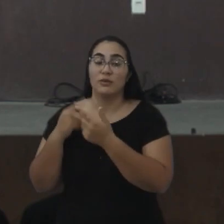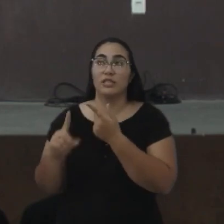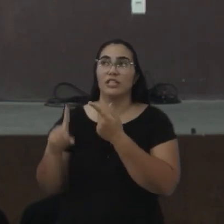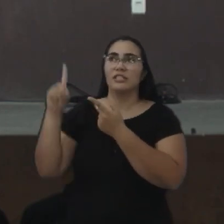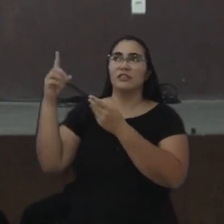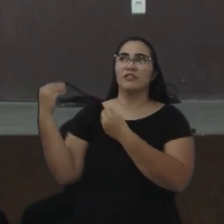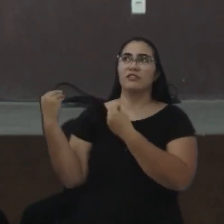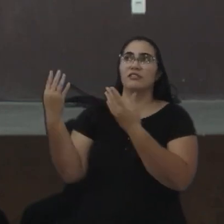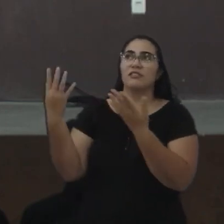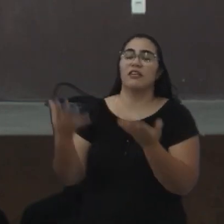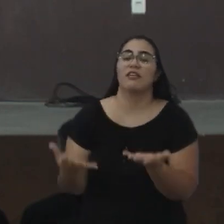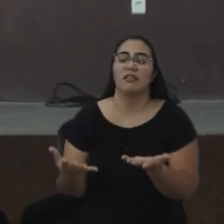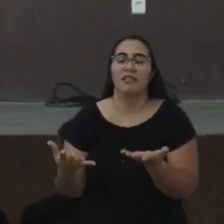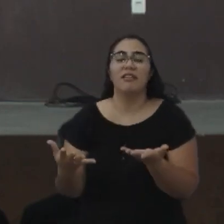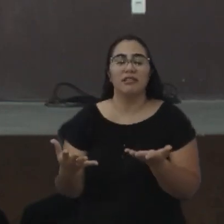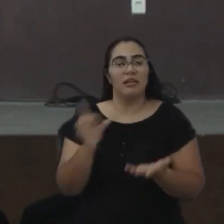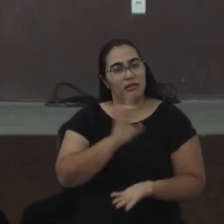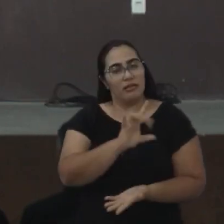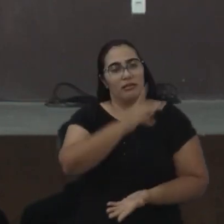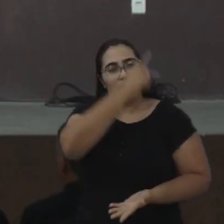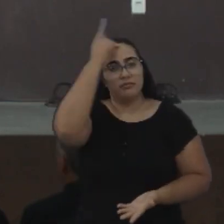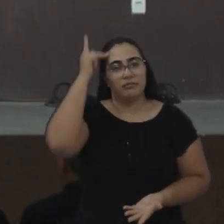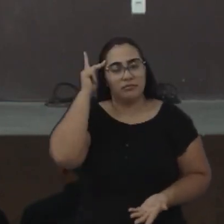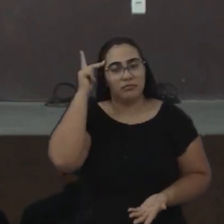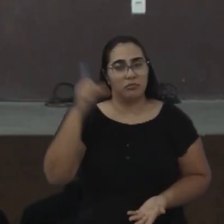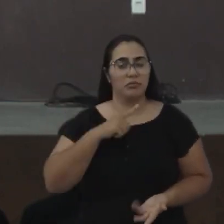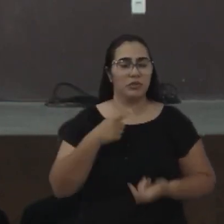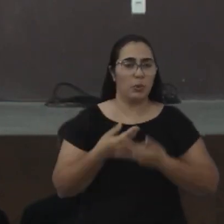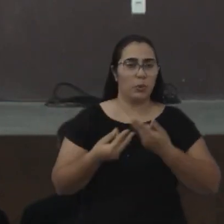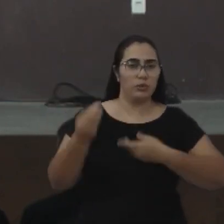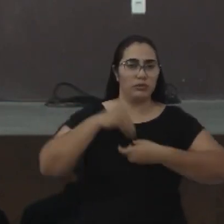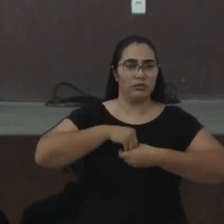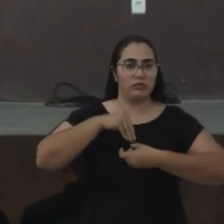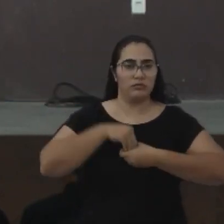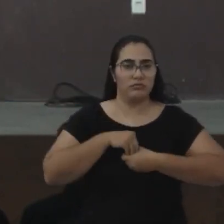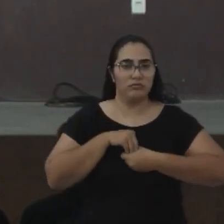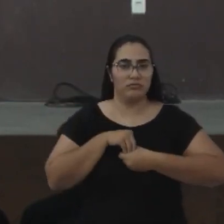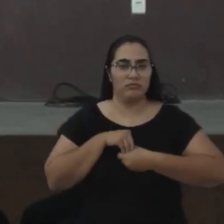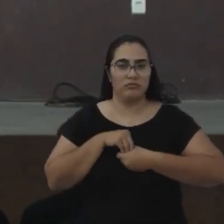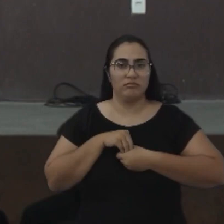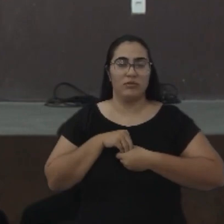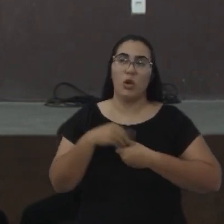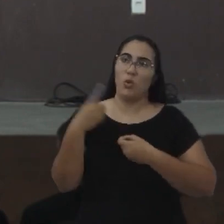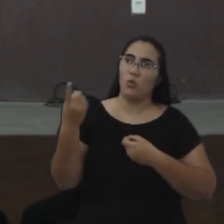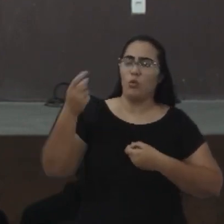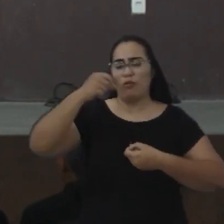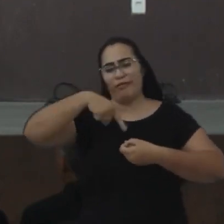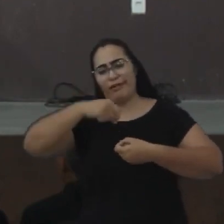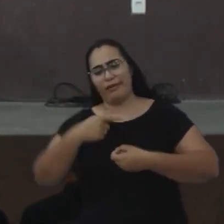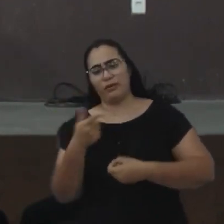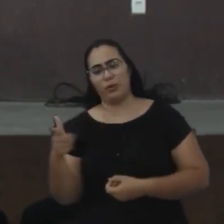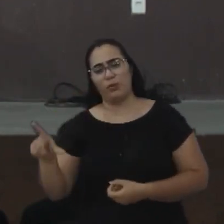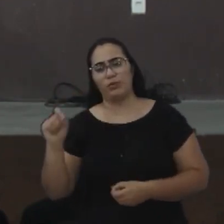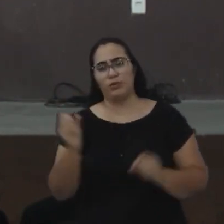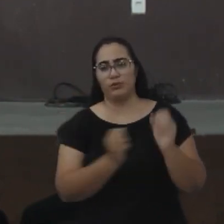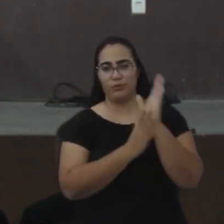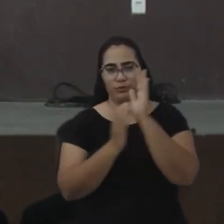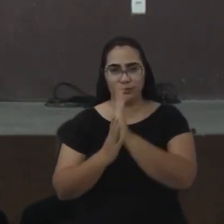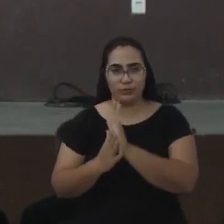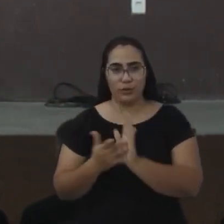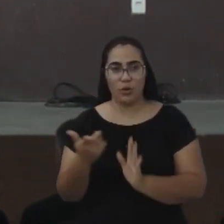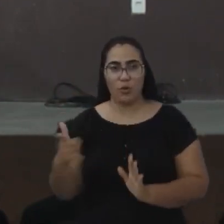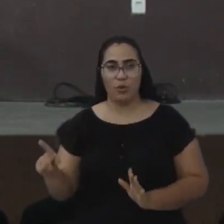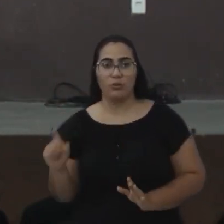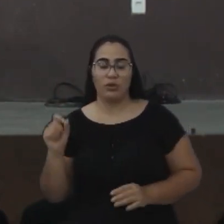nós. Cada pessoa traz algo nessa adoração. Um traz a oferta, outro traz o louvor, outro traz